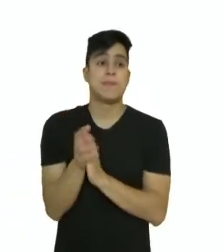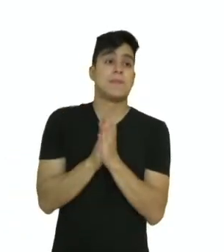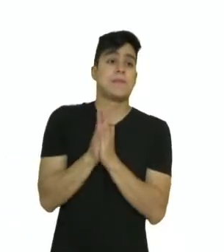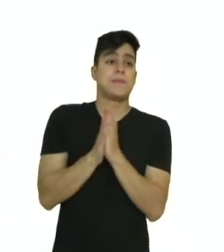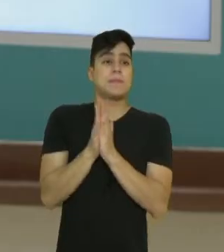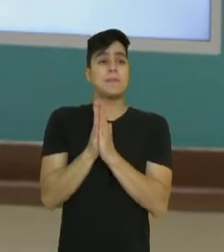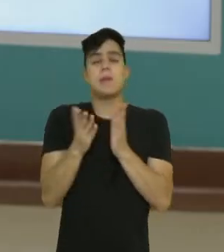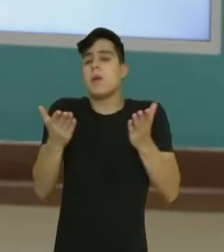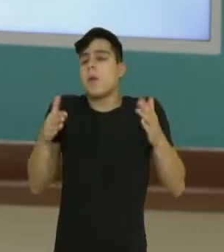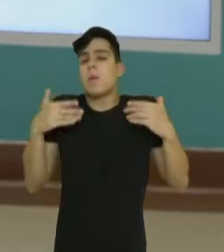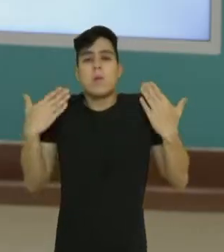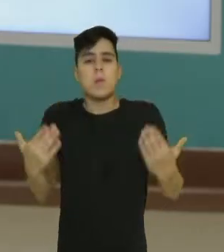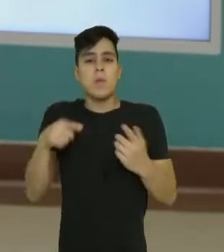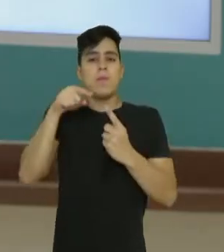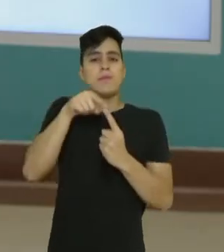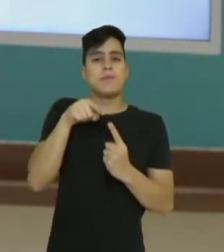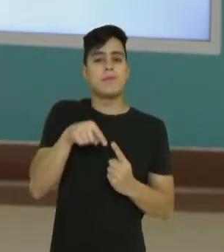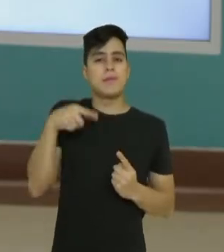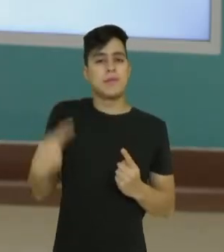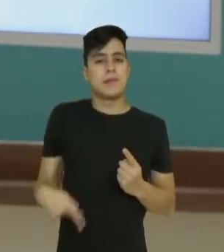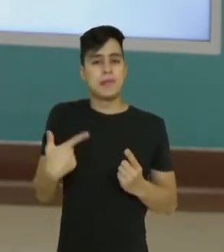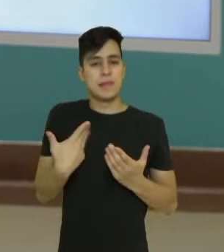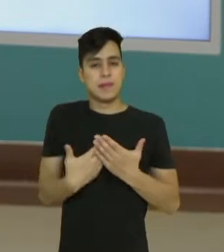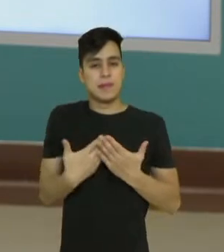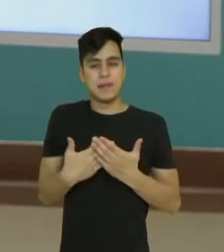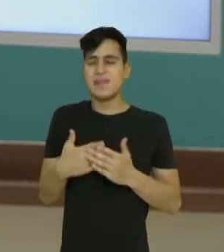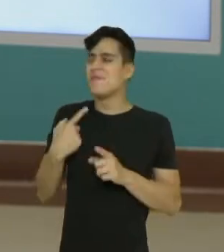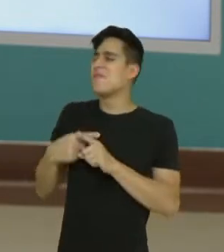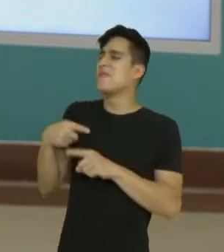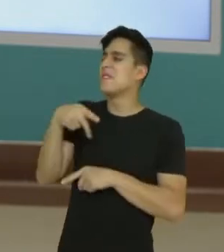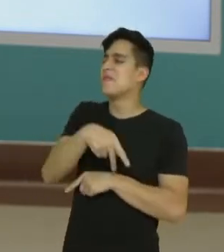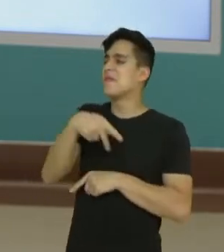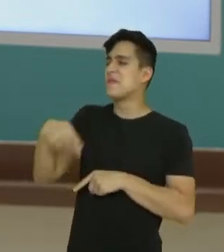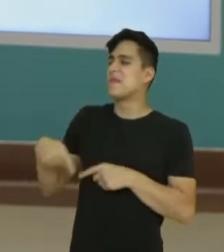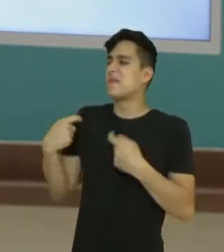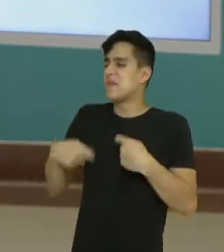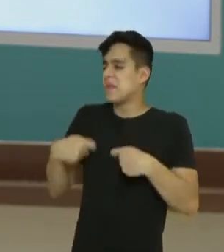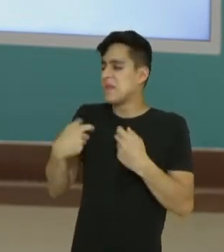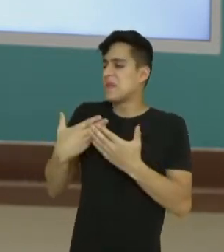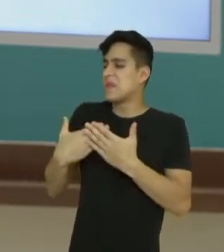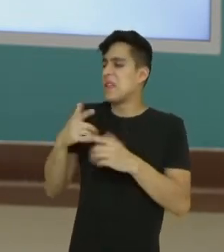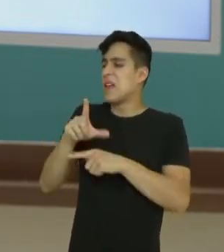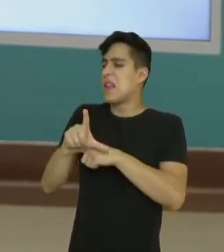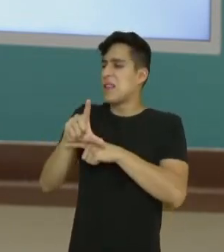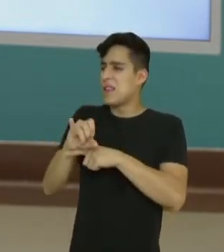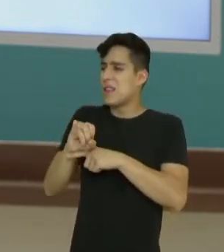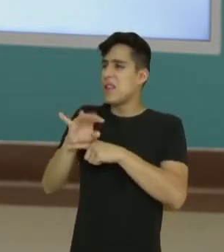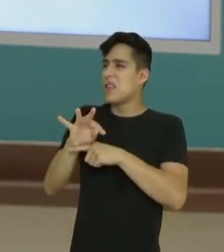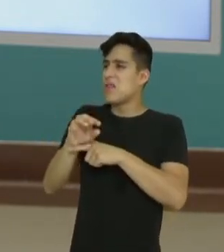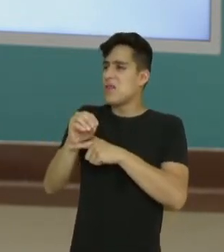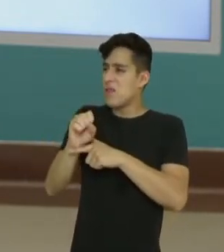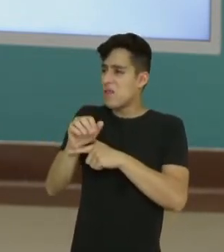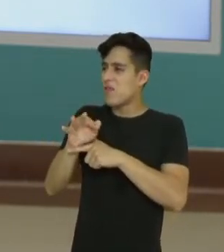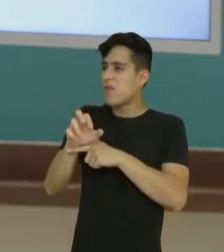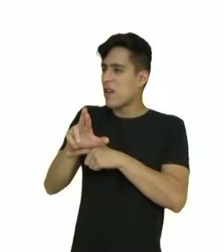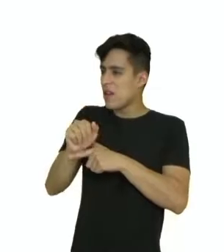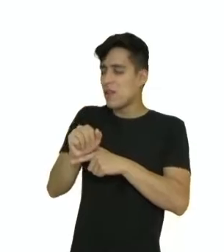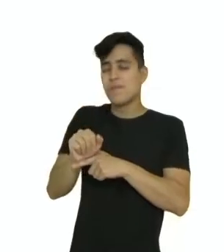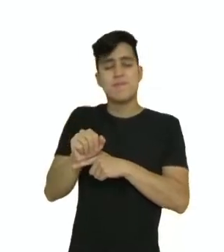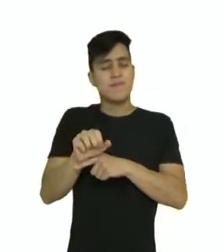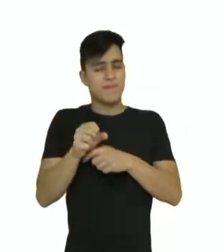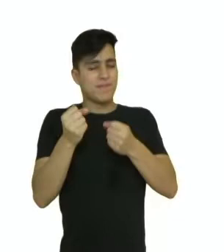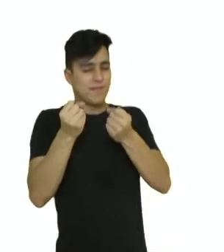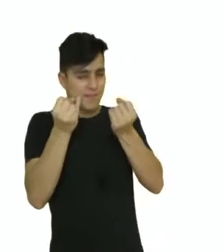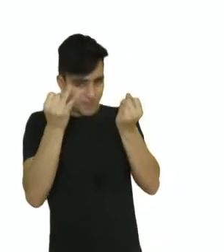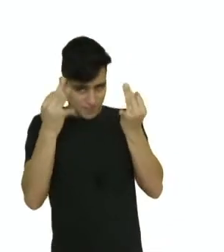os objetivos da aula? Fabiano, mas por que é importante estudar a litosfera? Eu vou falar para você.